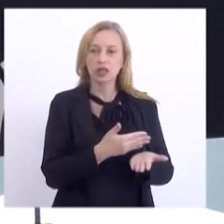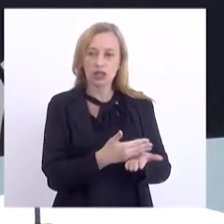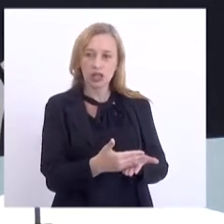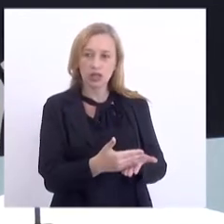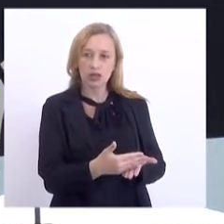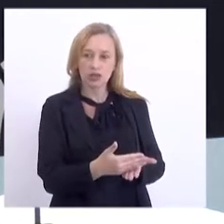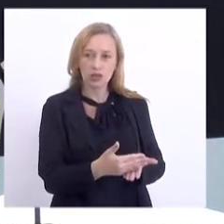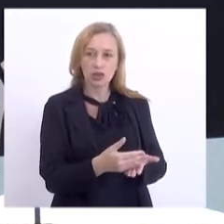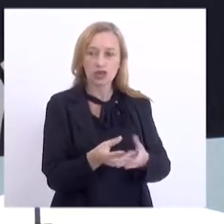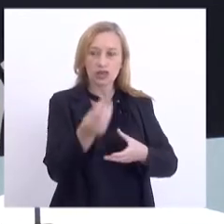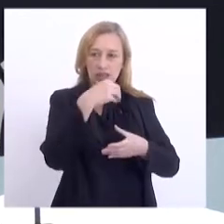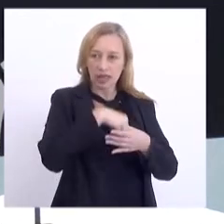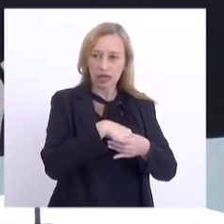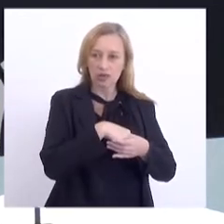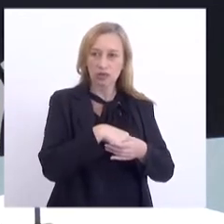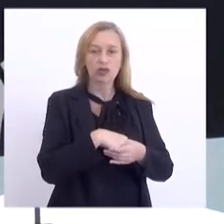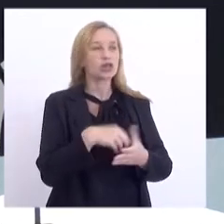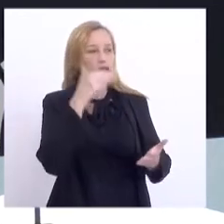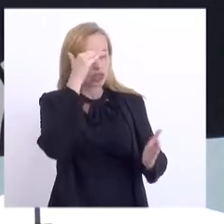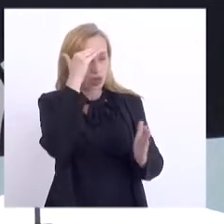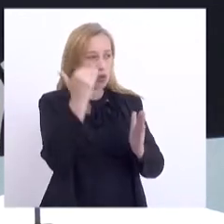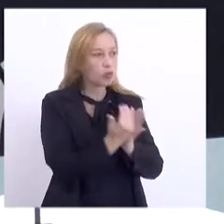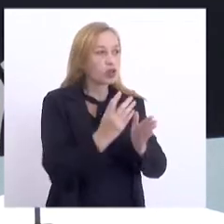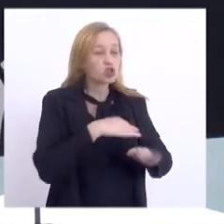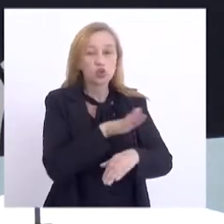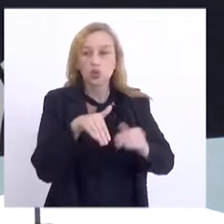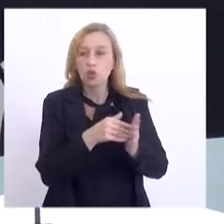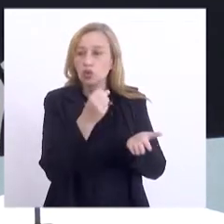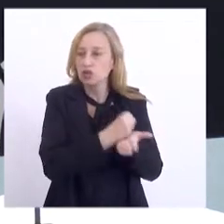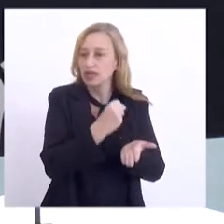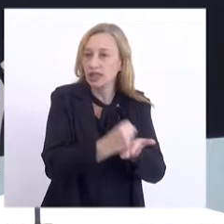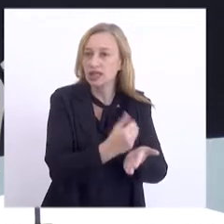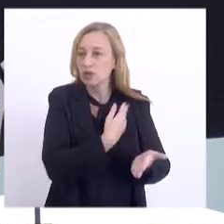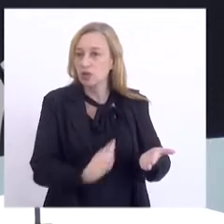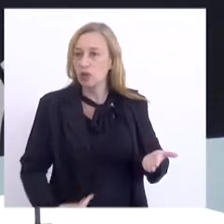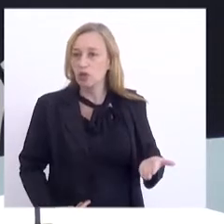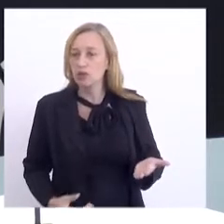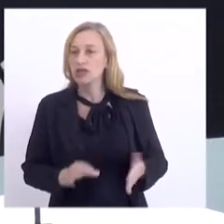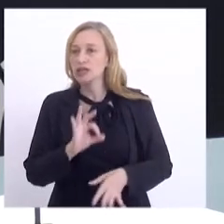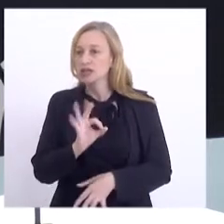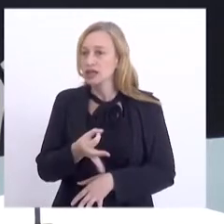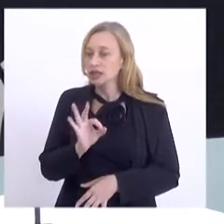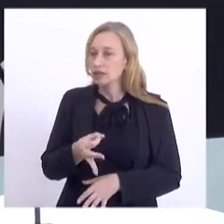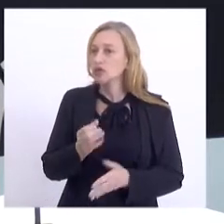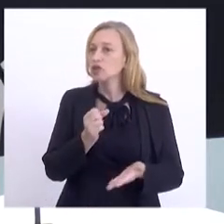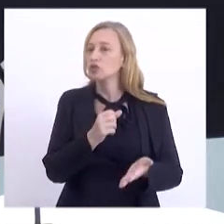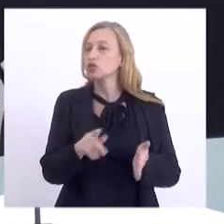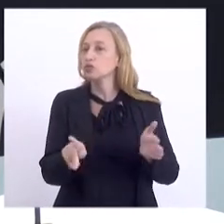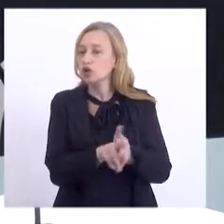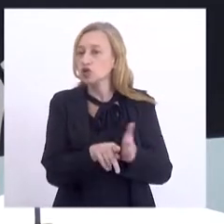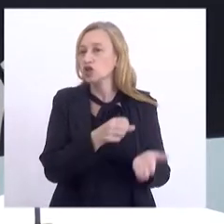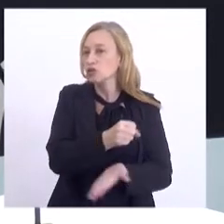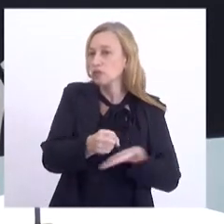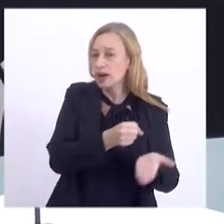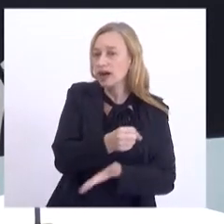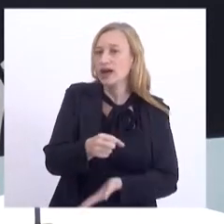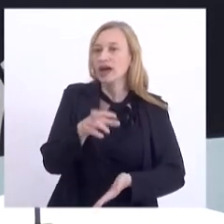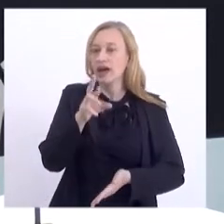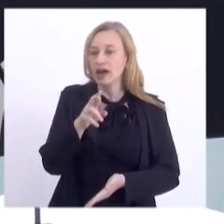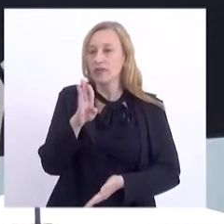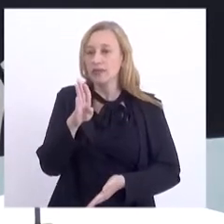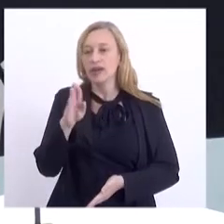interno ele tem que cumprir todo aquele ciclo de contratação pública e aí fatalmente os projetos básicos se for um